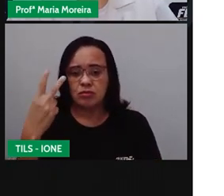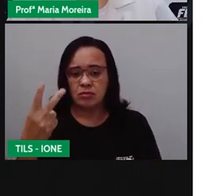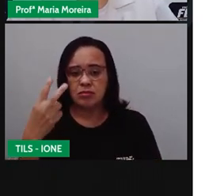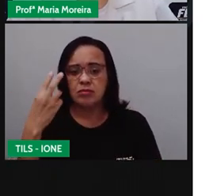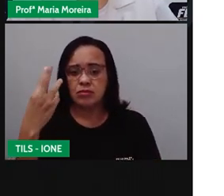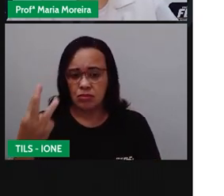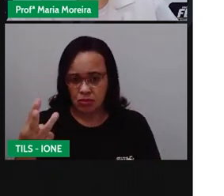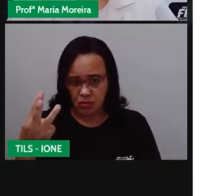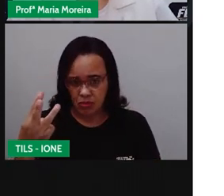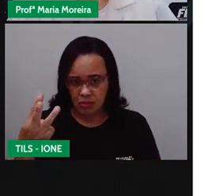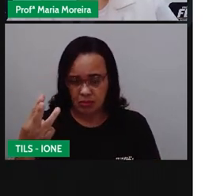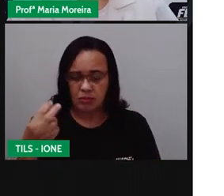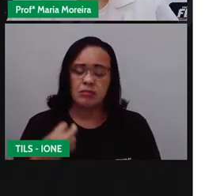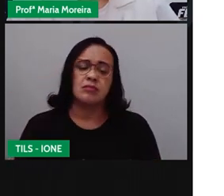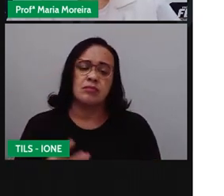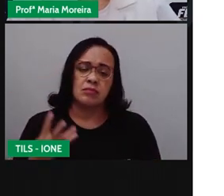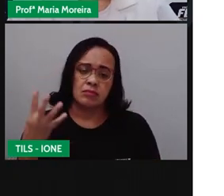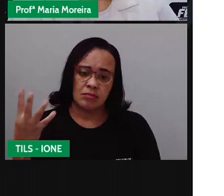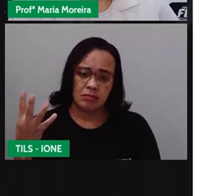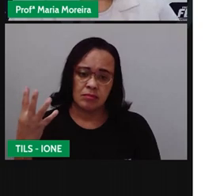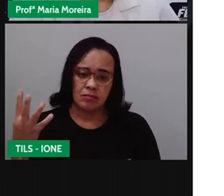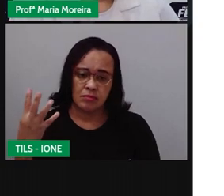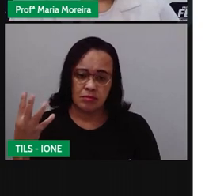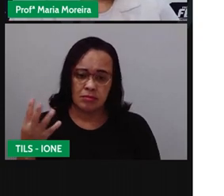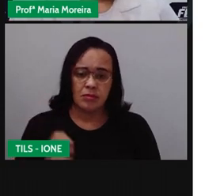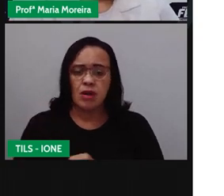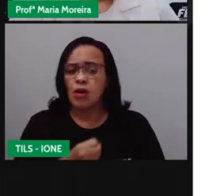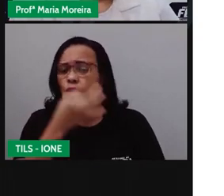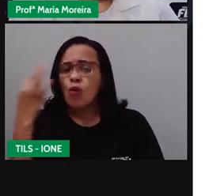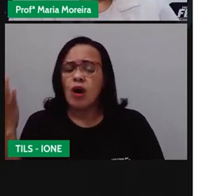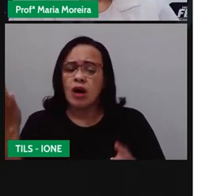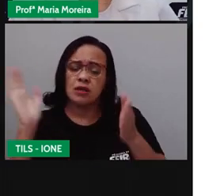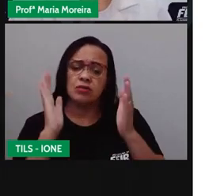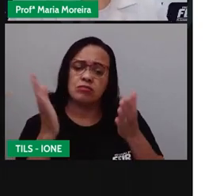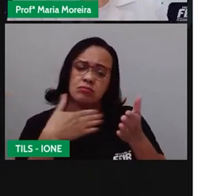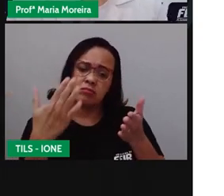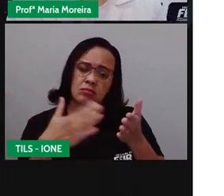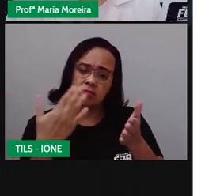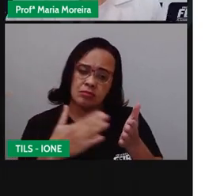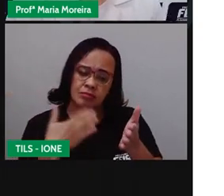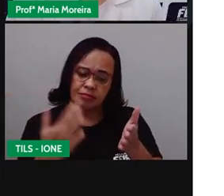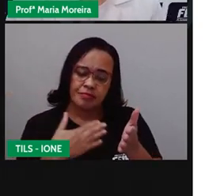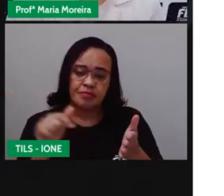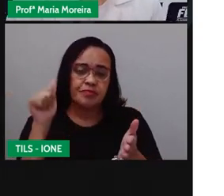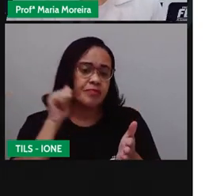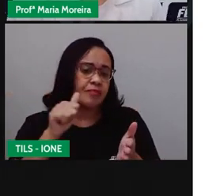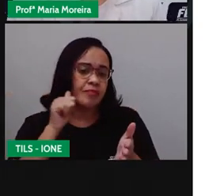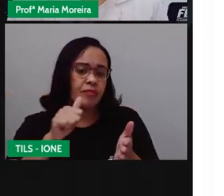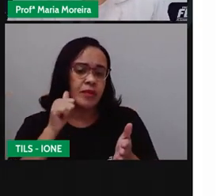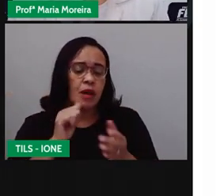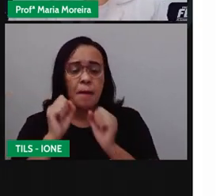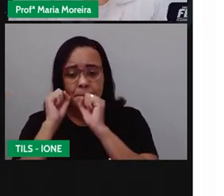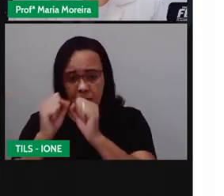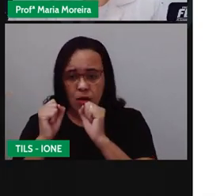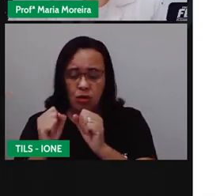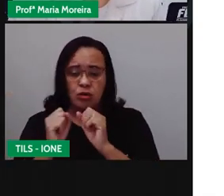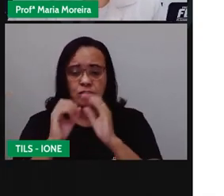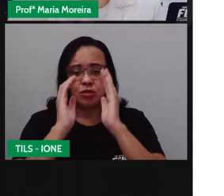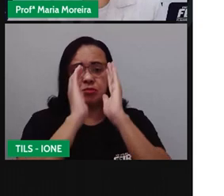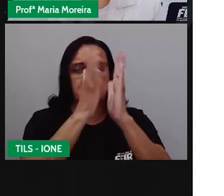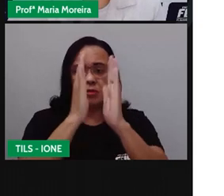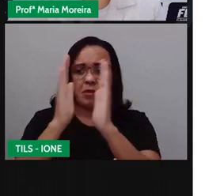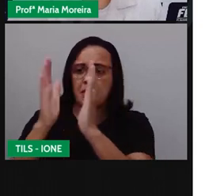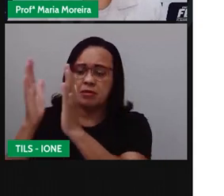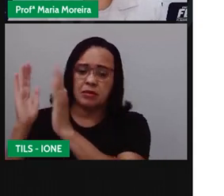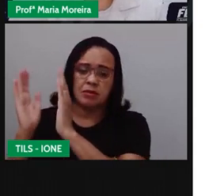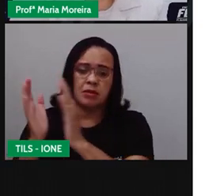2, 3, 4. Quantos livros ela, né, pode colocar ainda na estante? Não é isso? Então ela